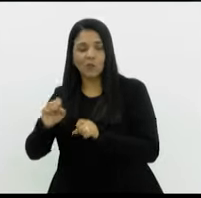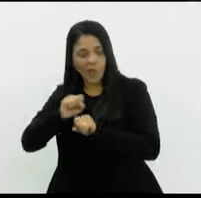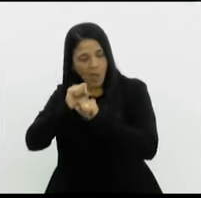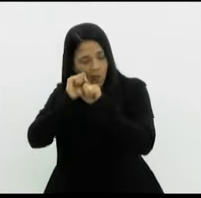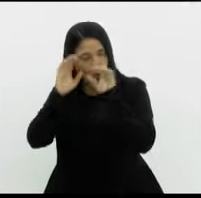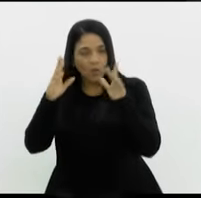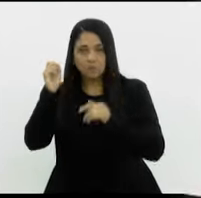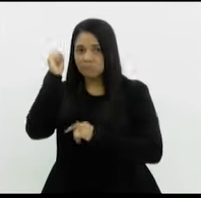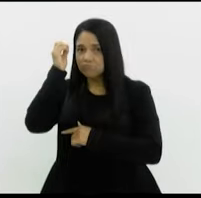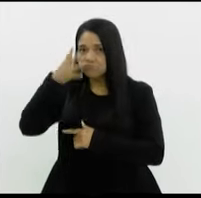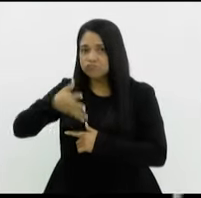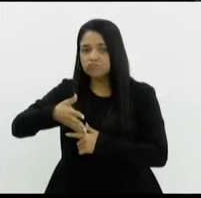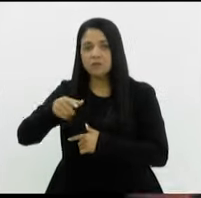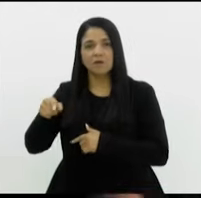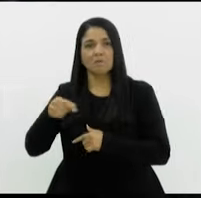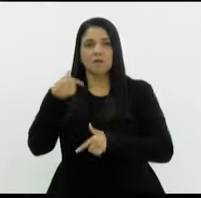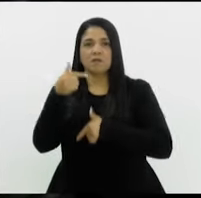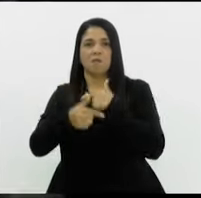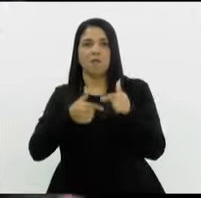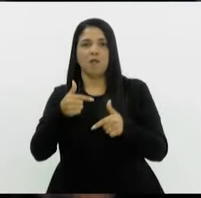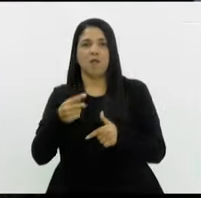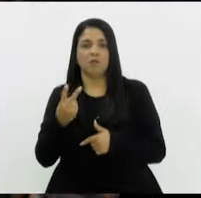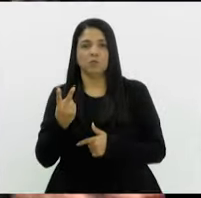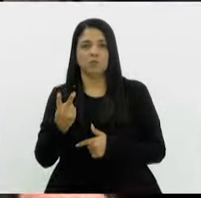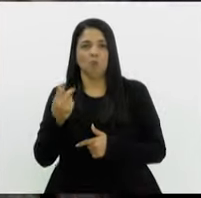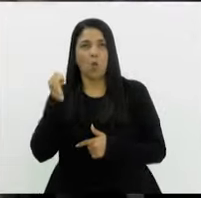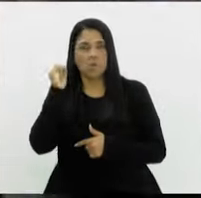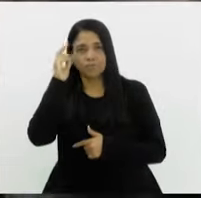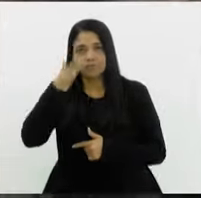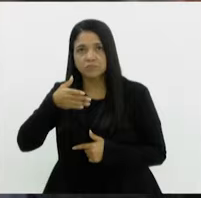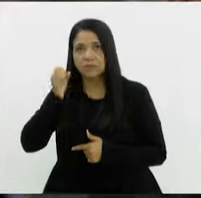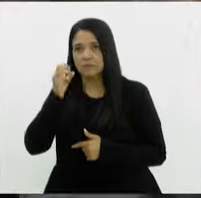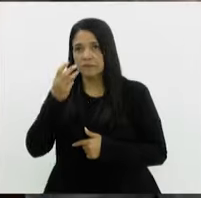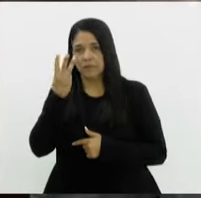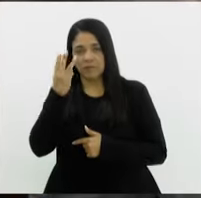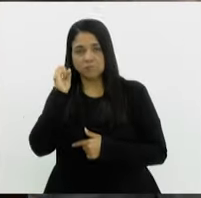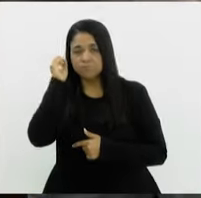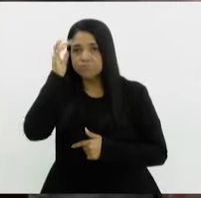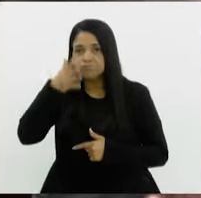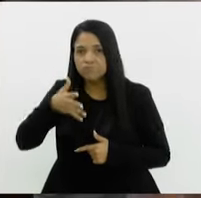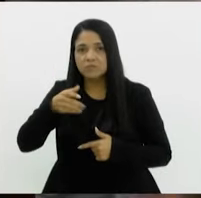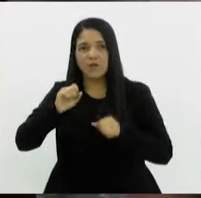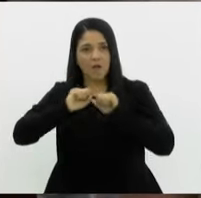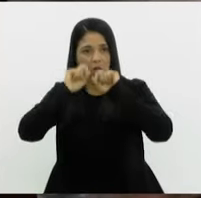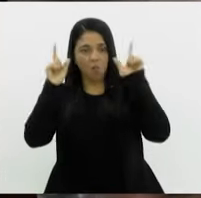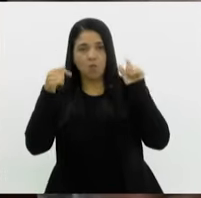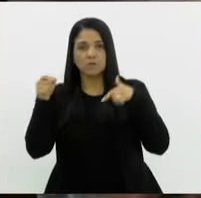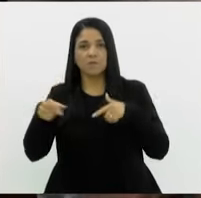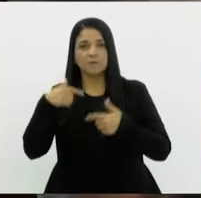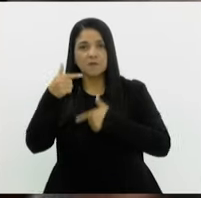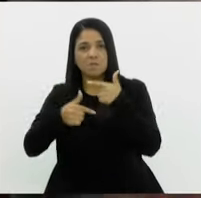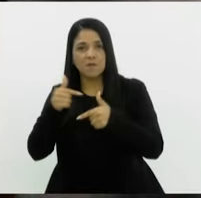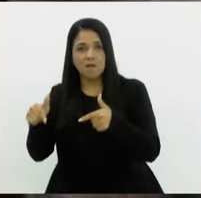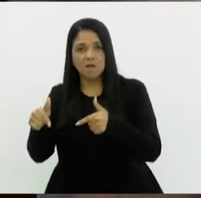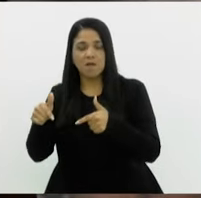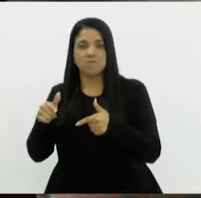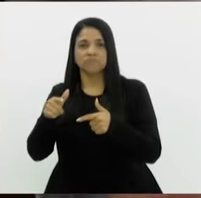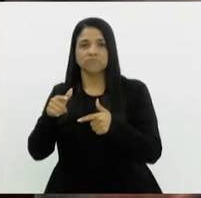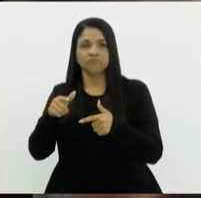para trabalhar, deputado Dino, que com honra e dignidade quer levar o seu sustento para